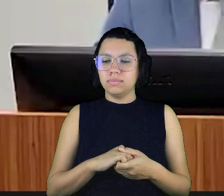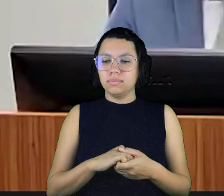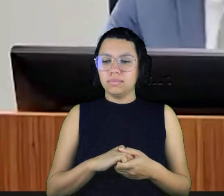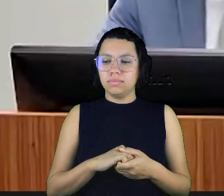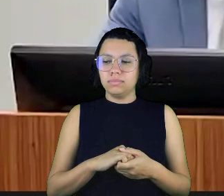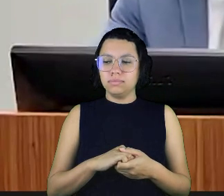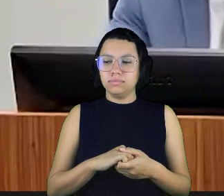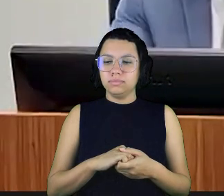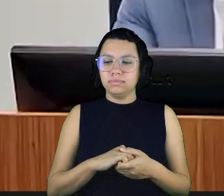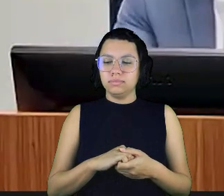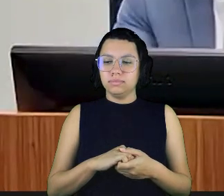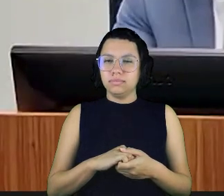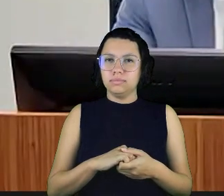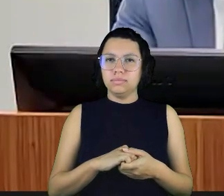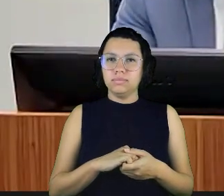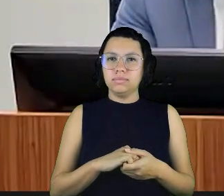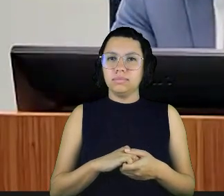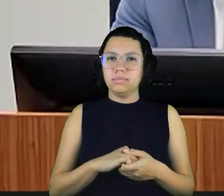Ah, sim.